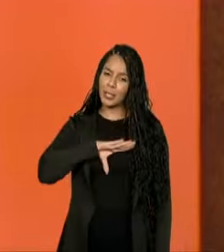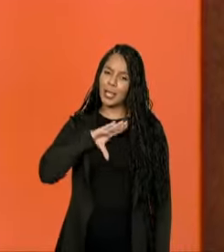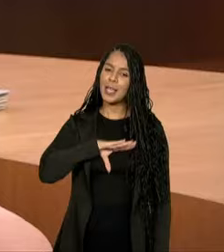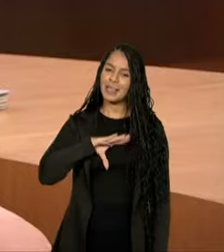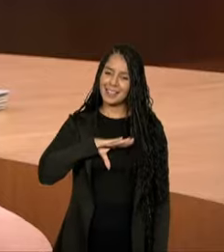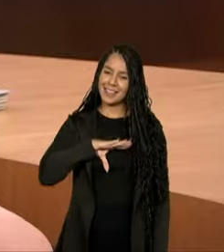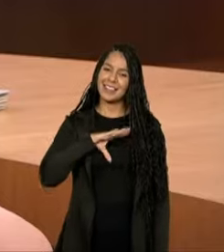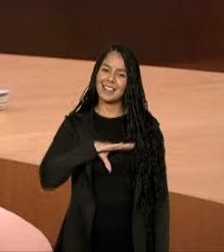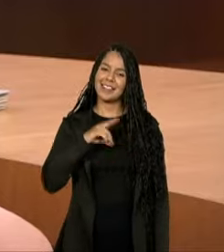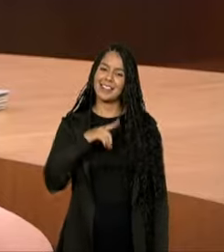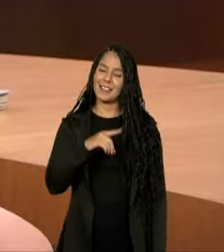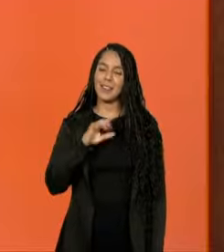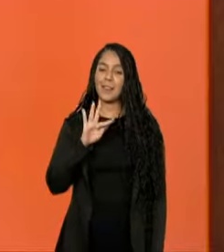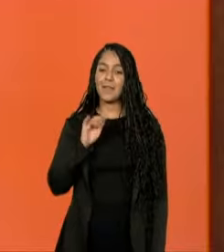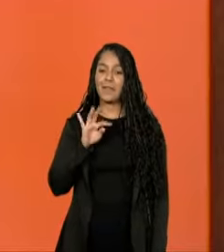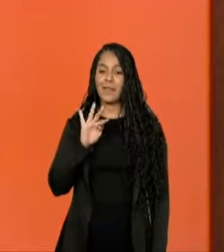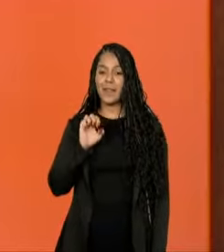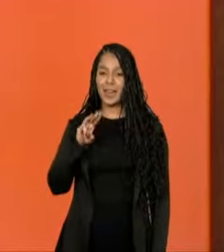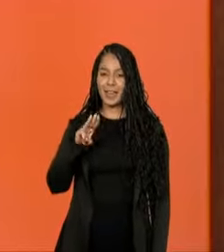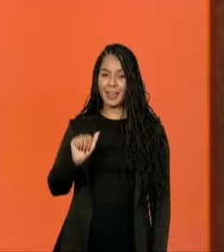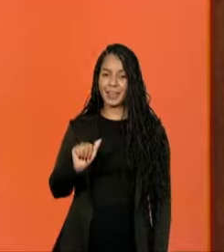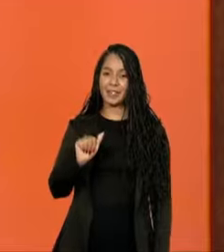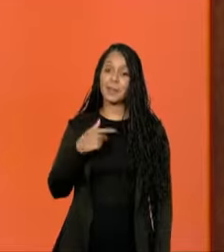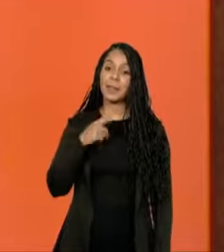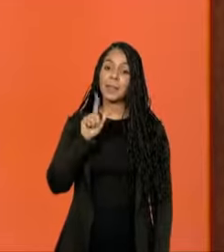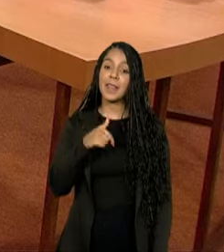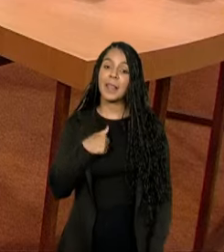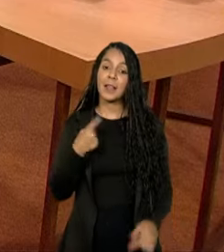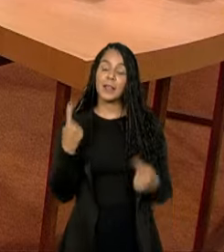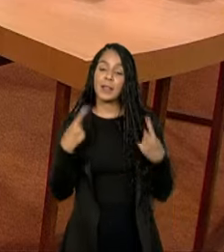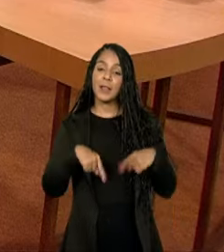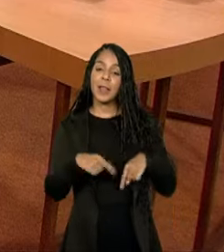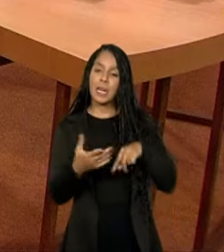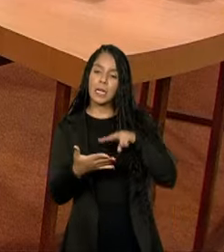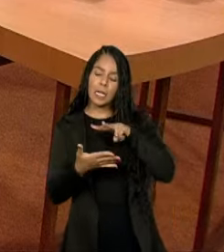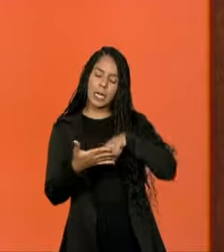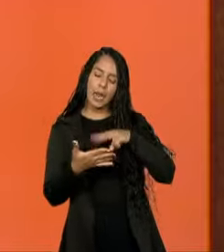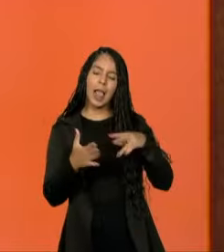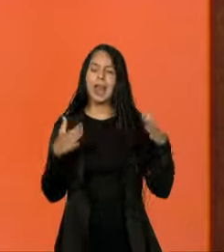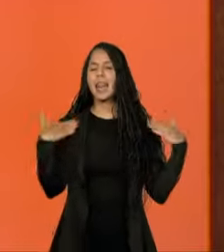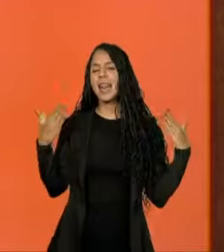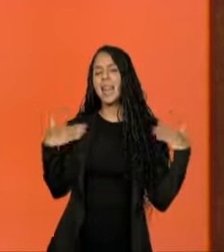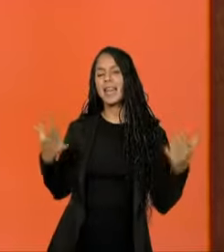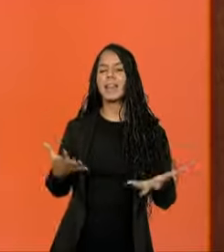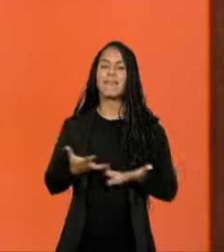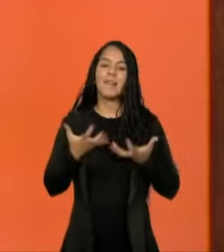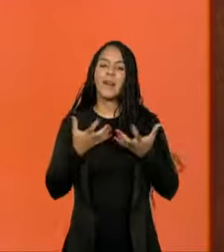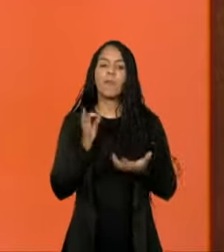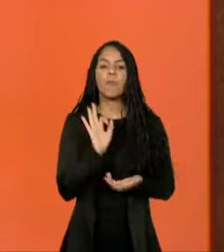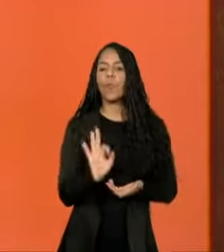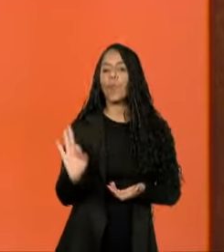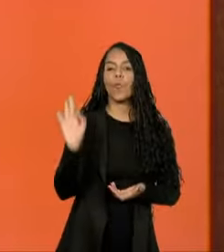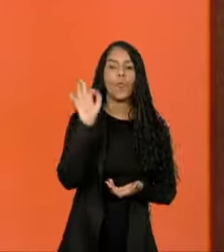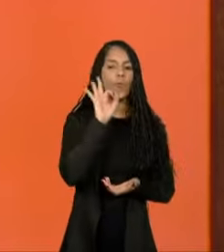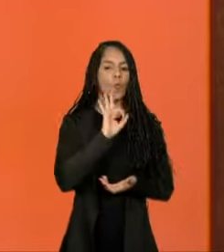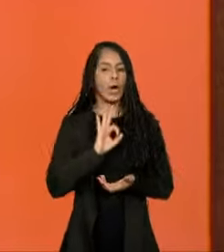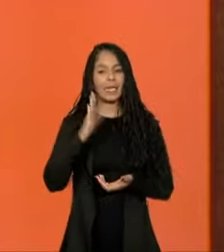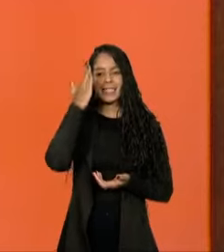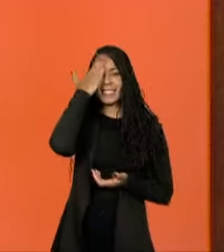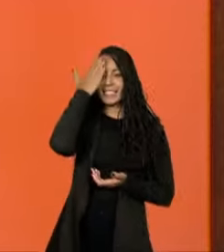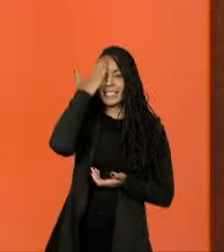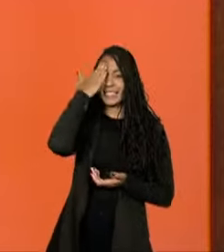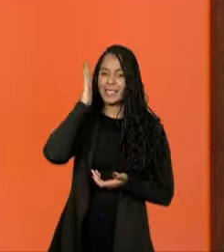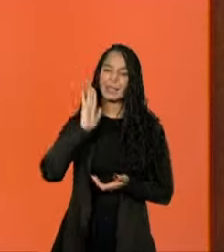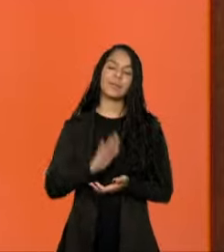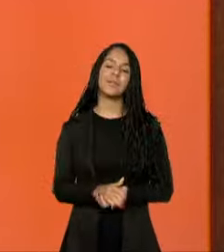uma vascaína aqui, Fátima. Quando eu lia do adversário, eu procurava ler com muita alegria, com muita empolgação, pra ninguém achar. Não tem